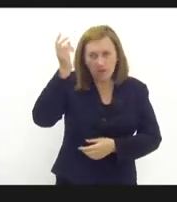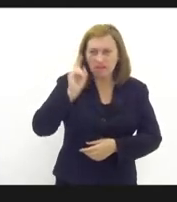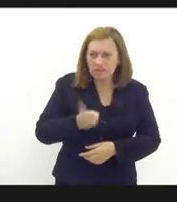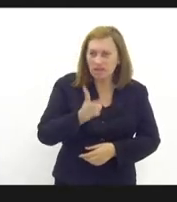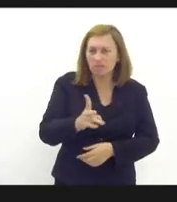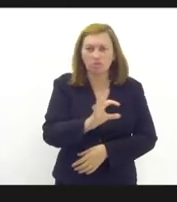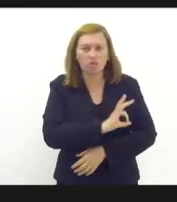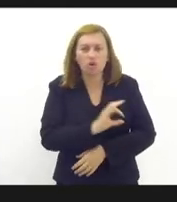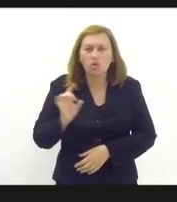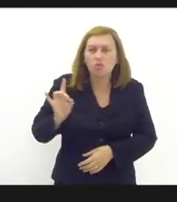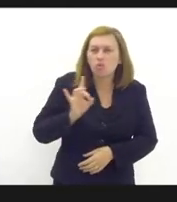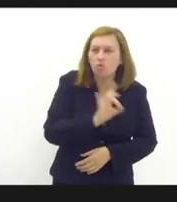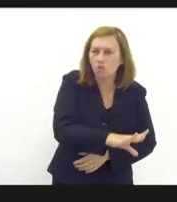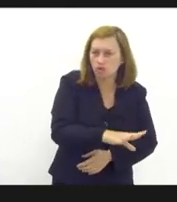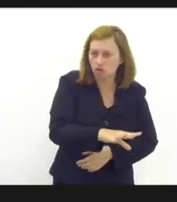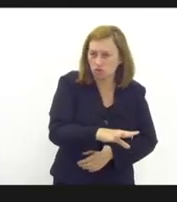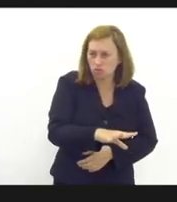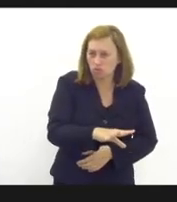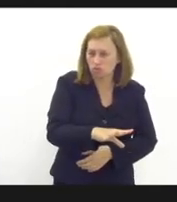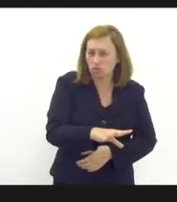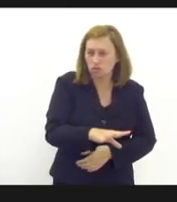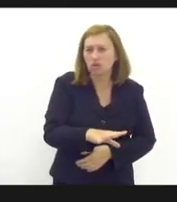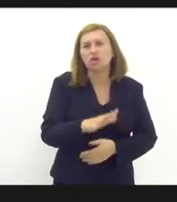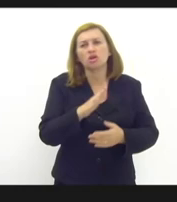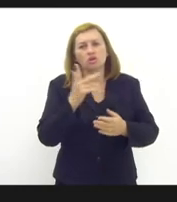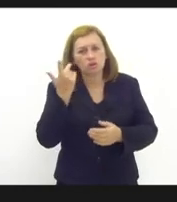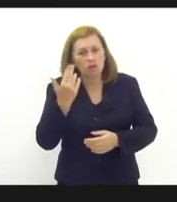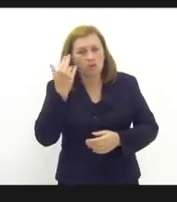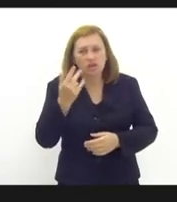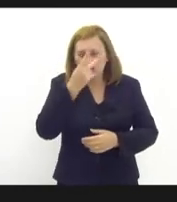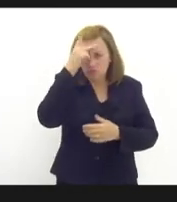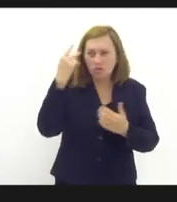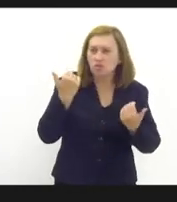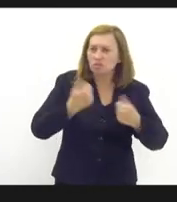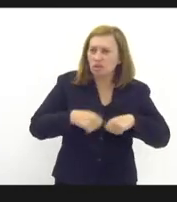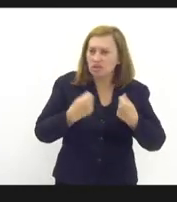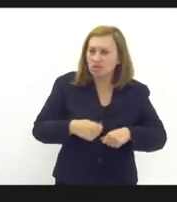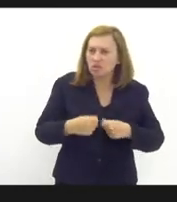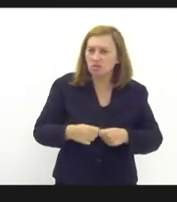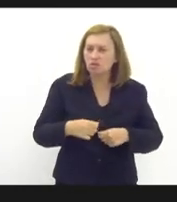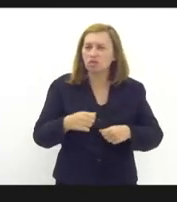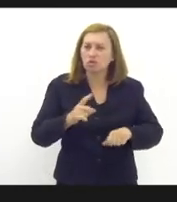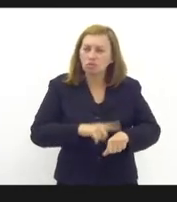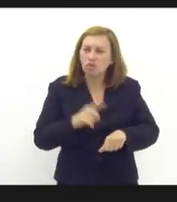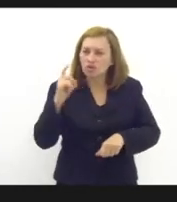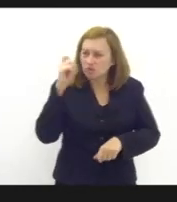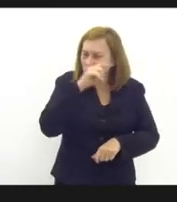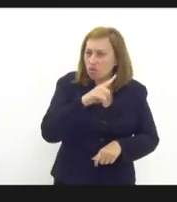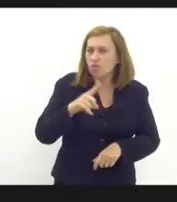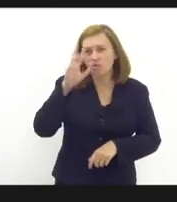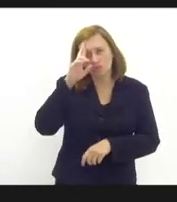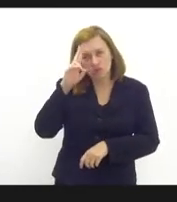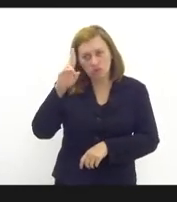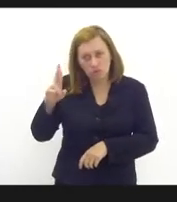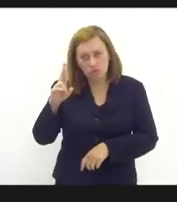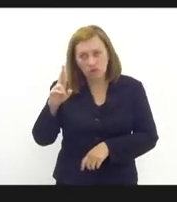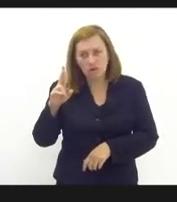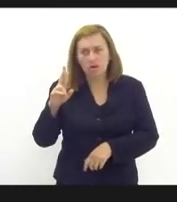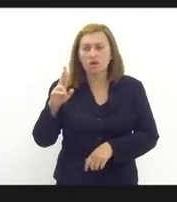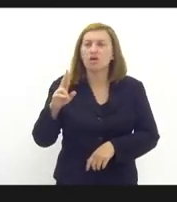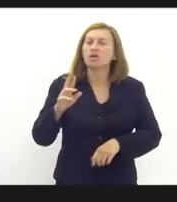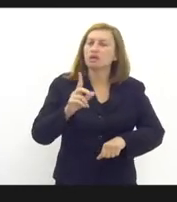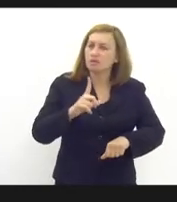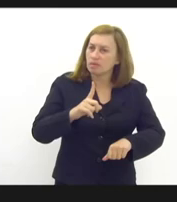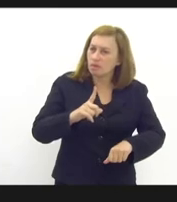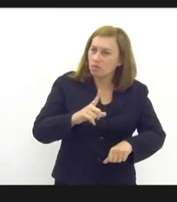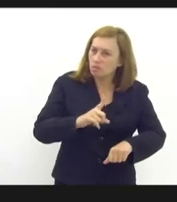somos a última barreira que normalmente as pessoas precisam e solicitam no momento de dificuldade, como Vossa Excelência passou num